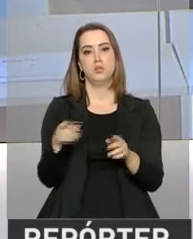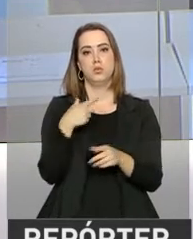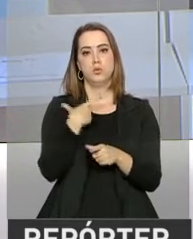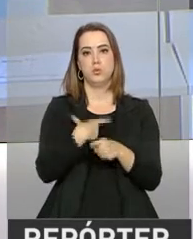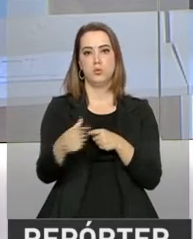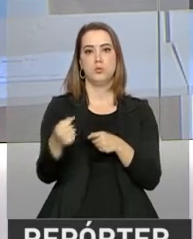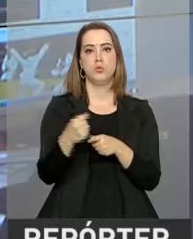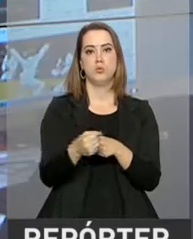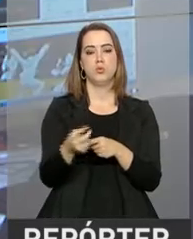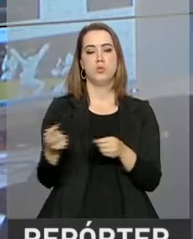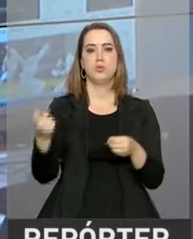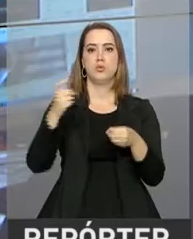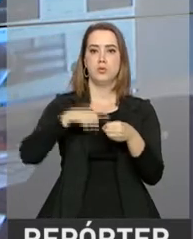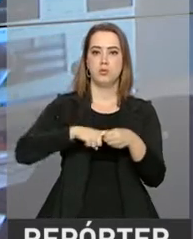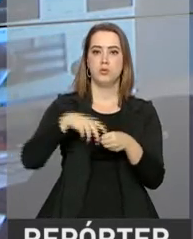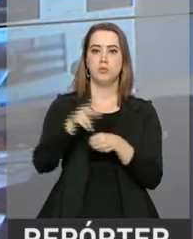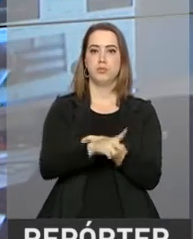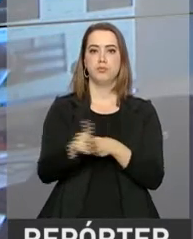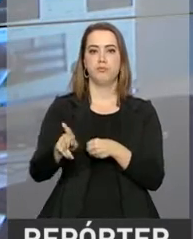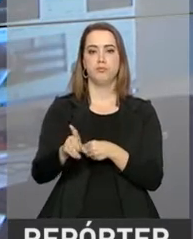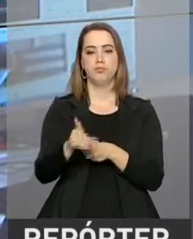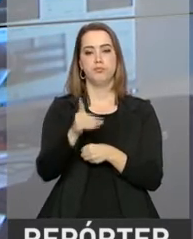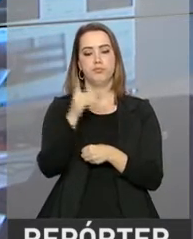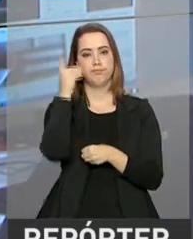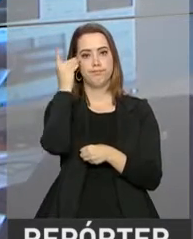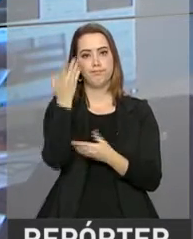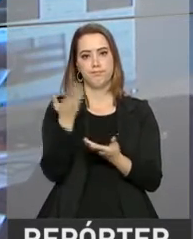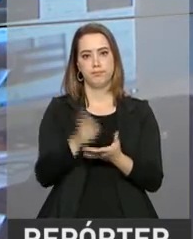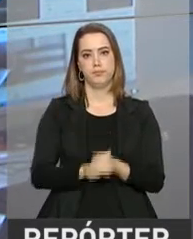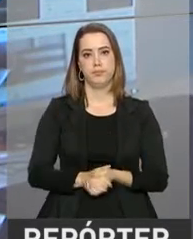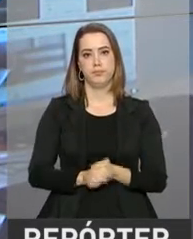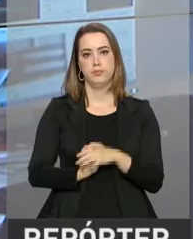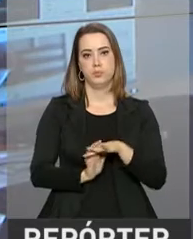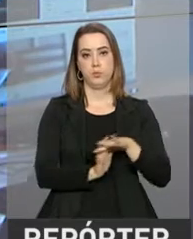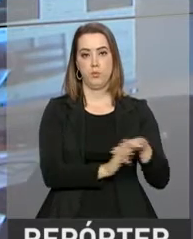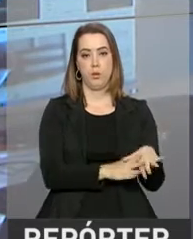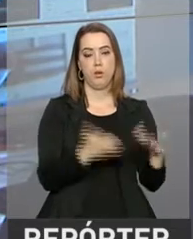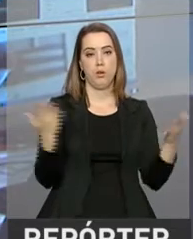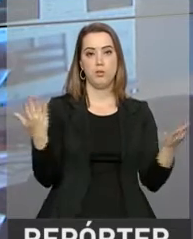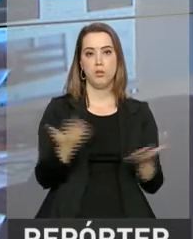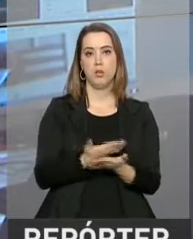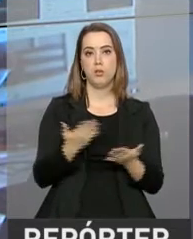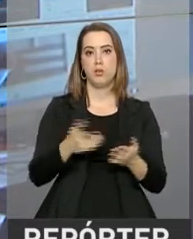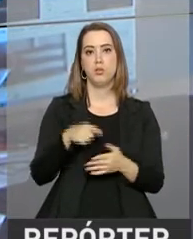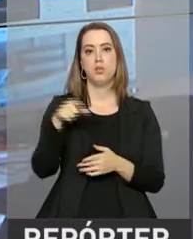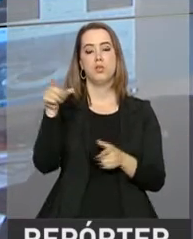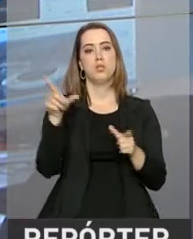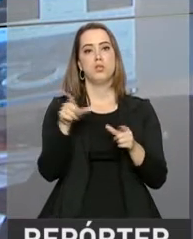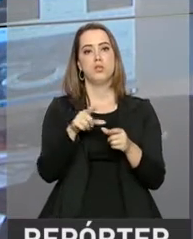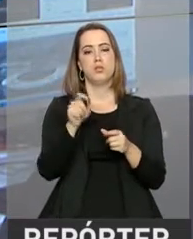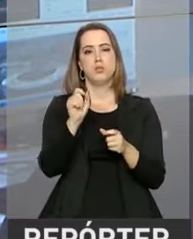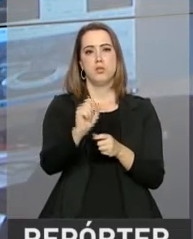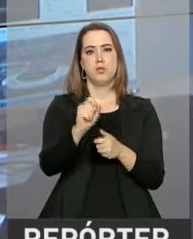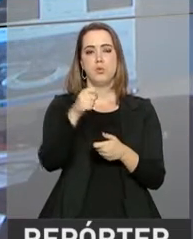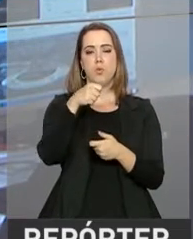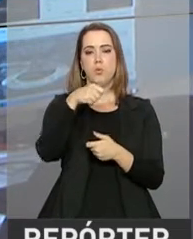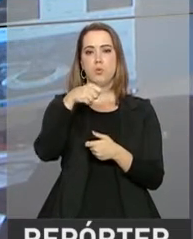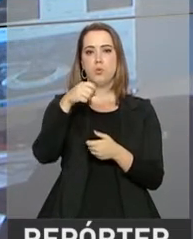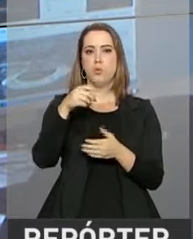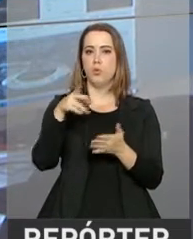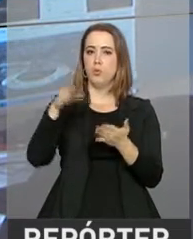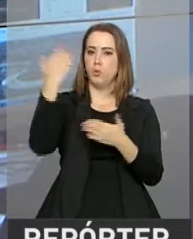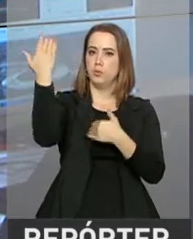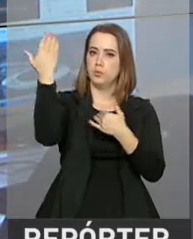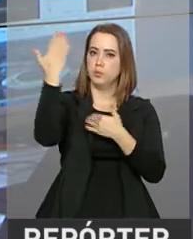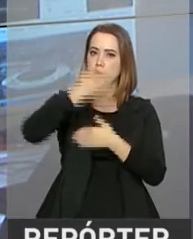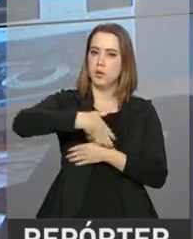é arquivado. As inscrições para o Exame Nacional de Revalidação de Diplomas Médicos terminam hoje, às 23 horas e